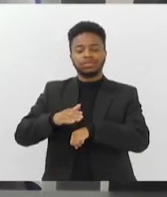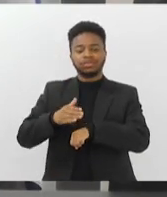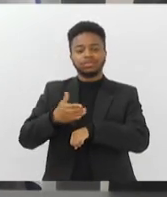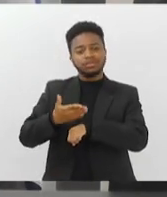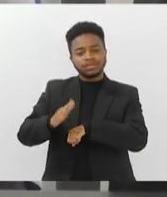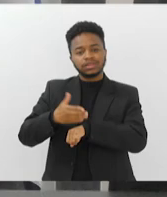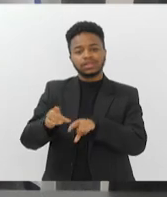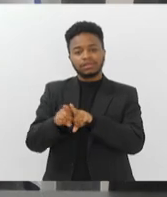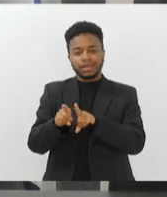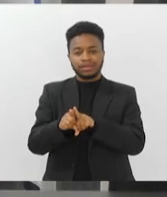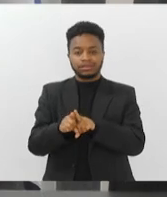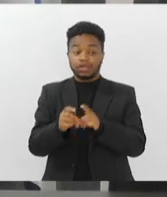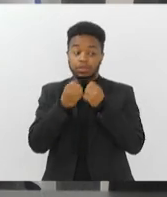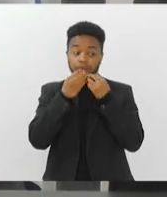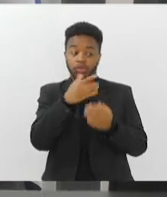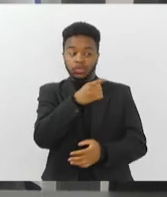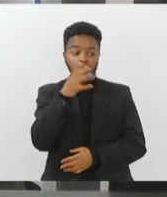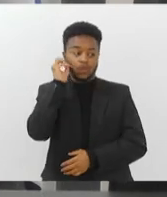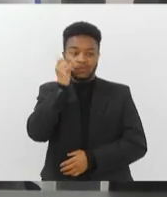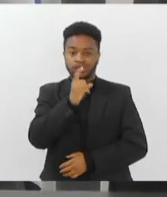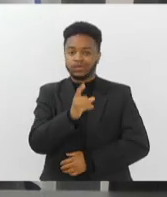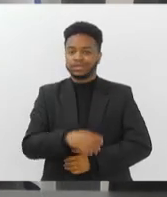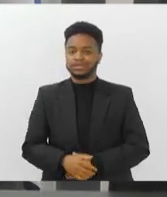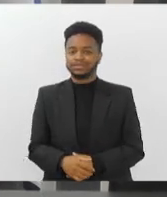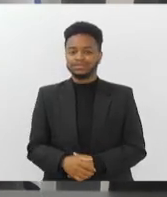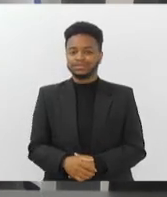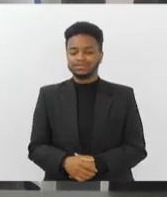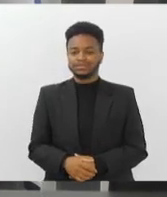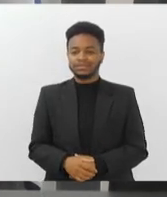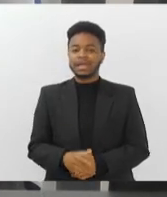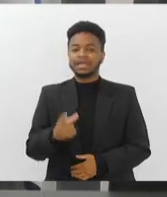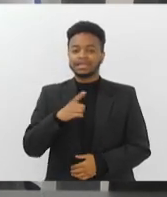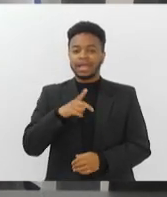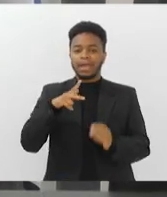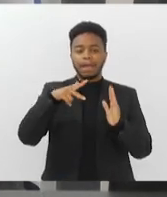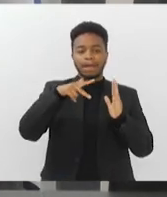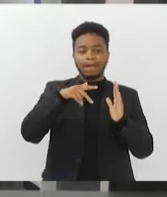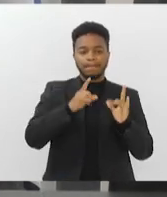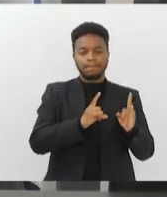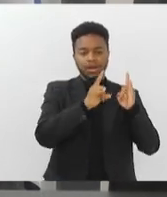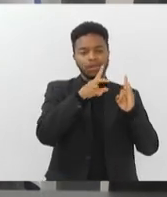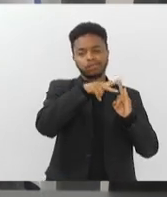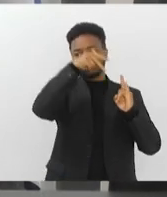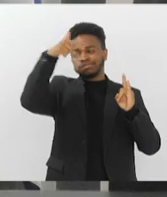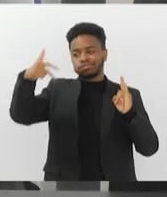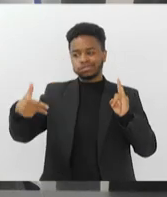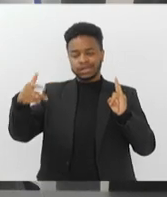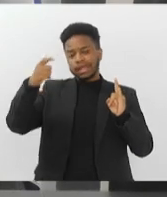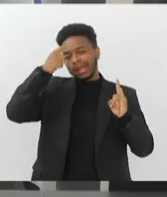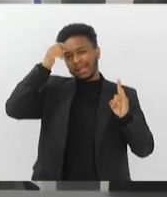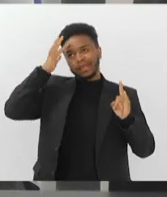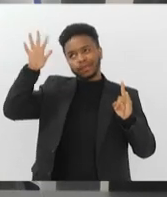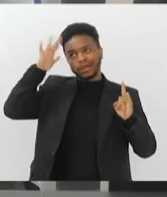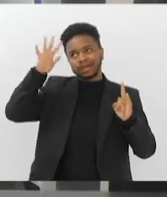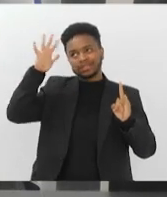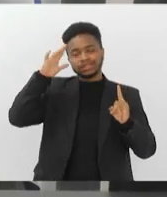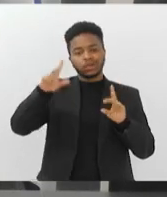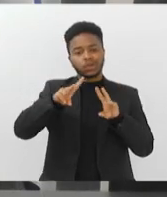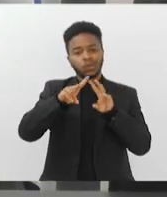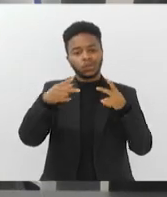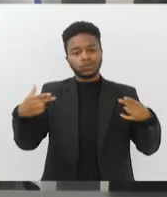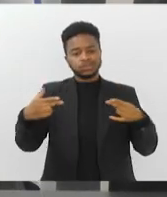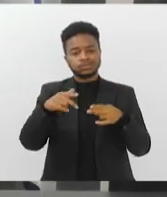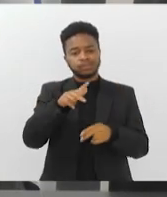Ainda bem que ele não ouviu. Então, tem o parkour mental, presidente. Você vai idealizando situações.